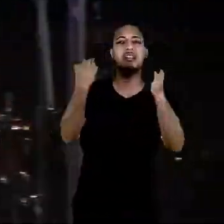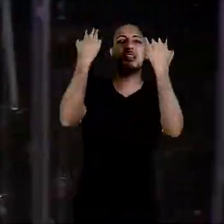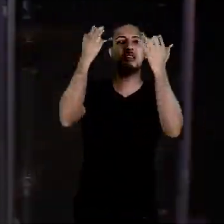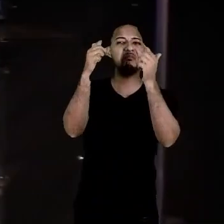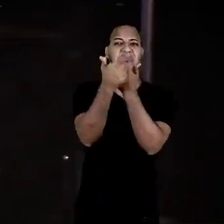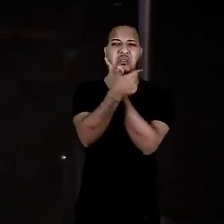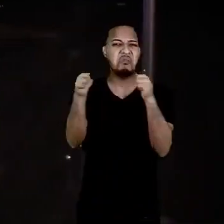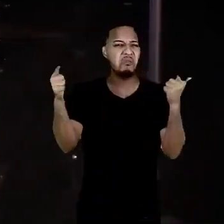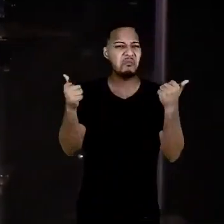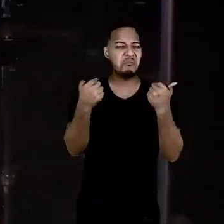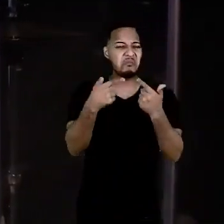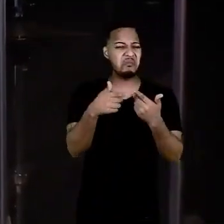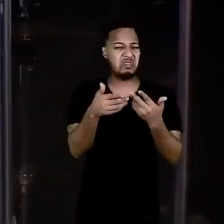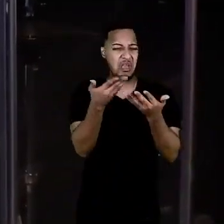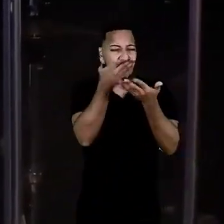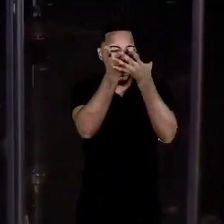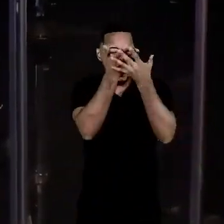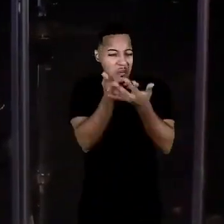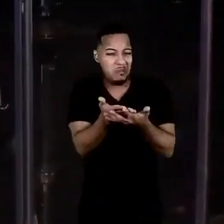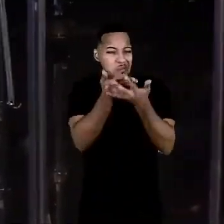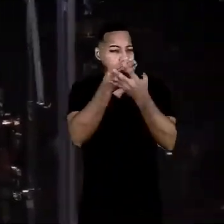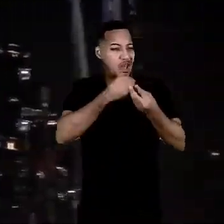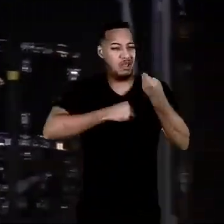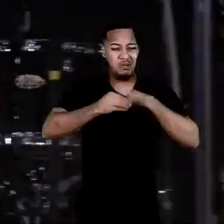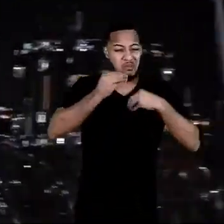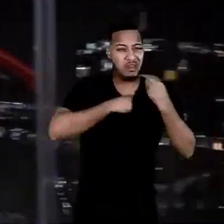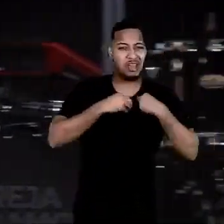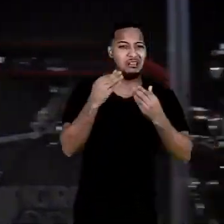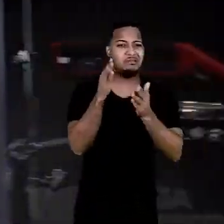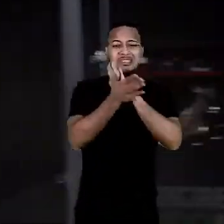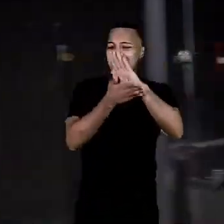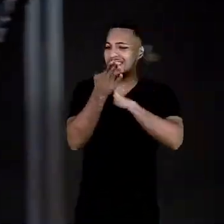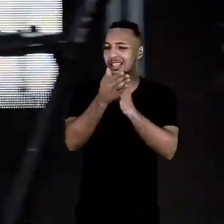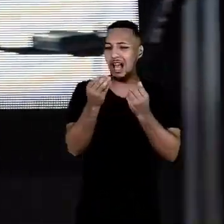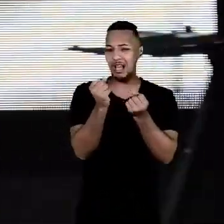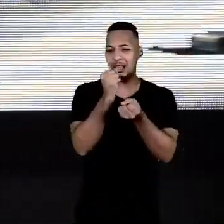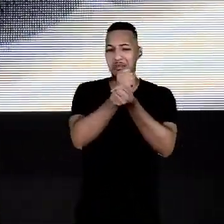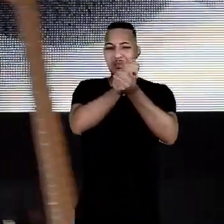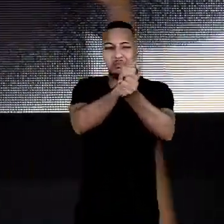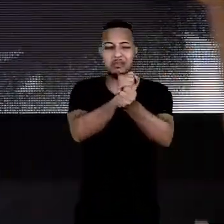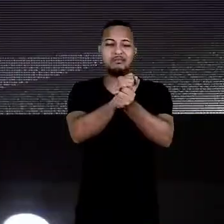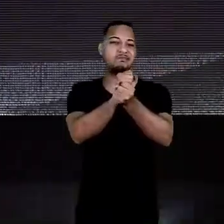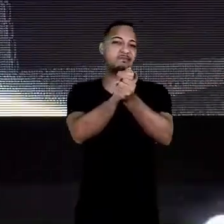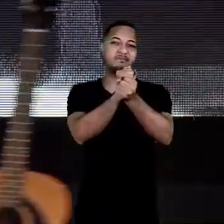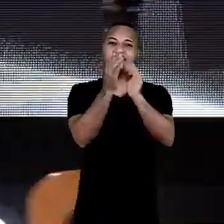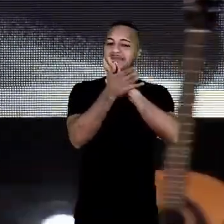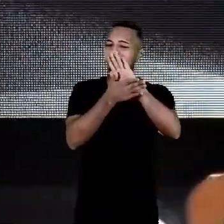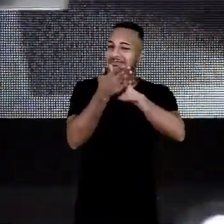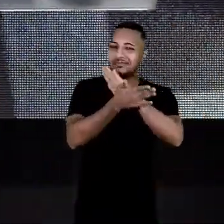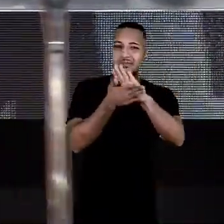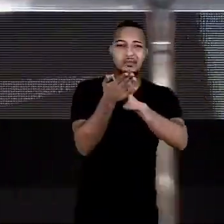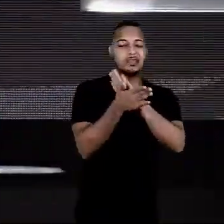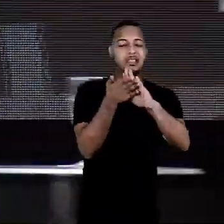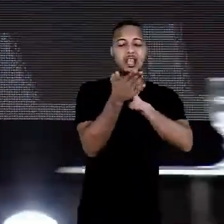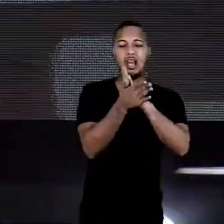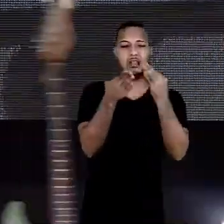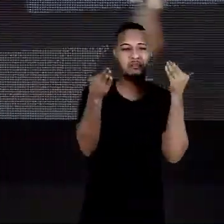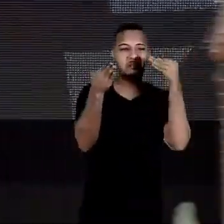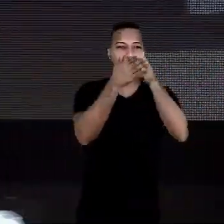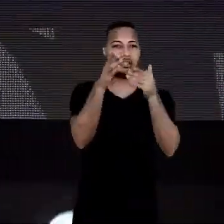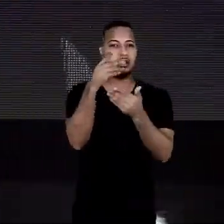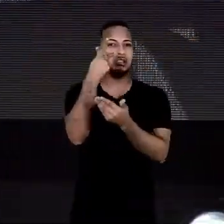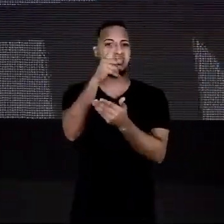nenhum peso. Não existe nenhuma maldição. Nada pode te prender. Nada pode te parar. Ninguém vai calar a tua